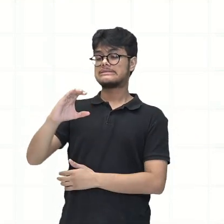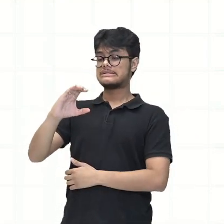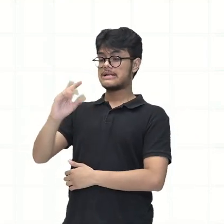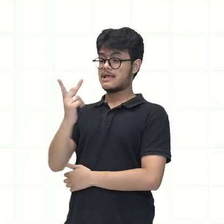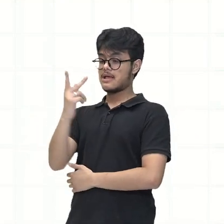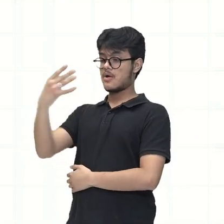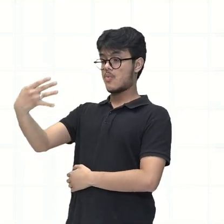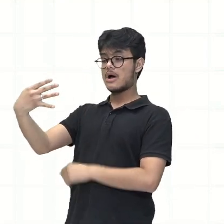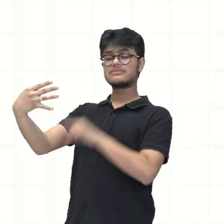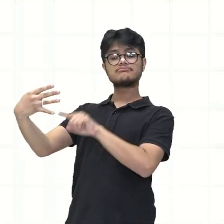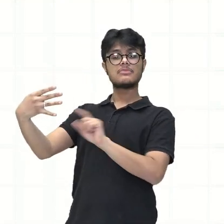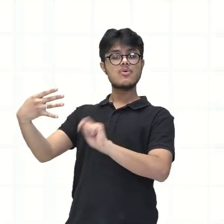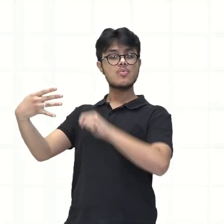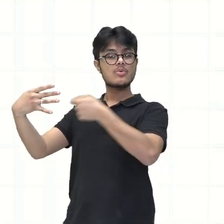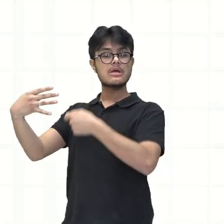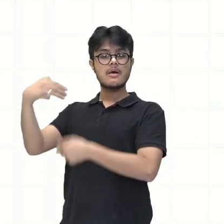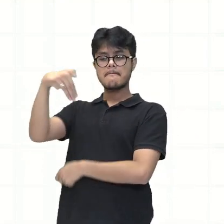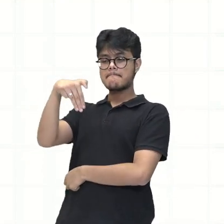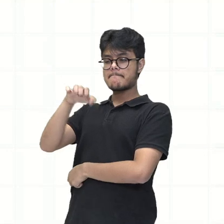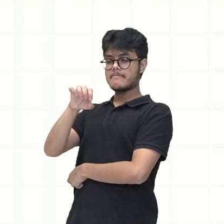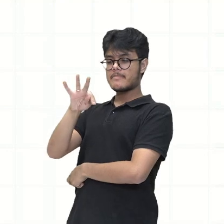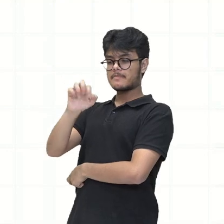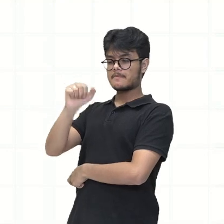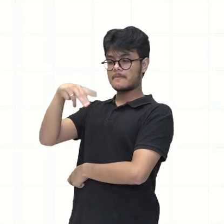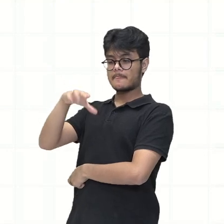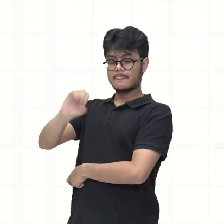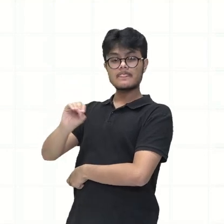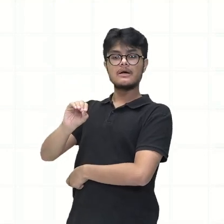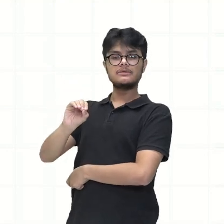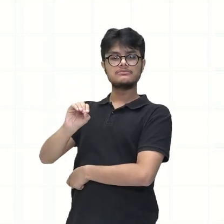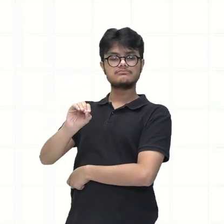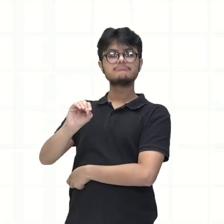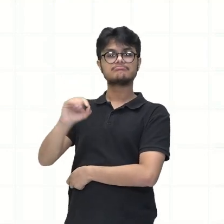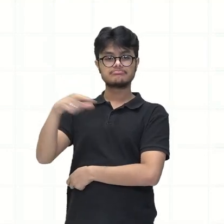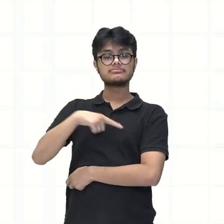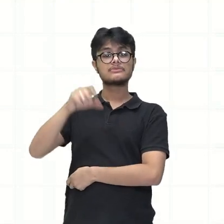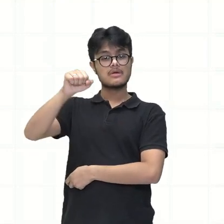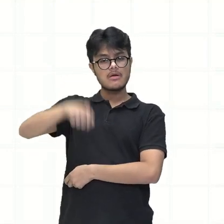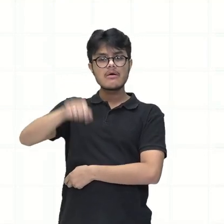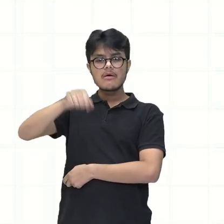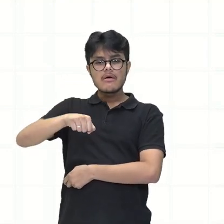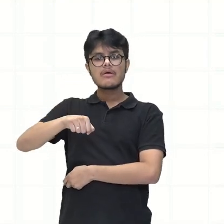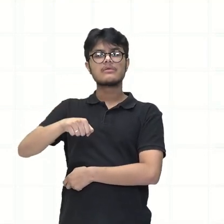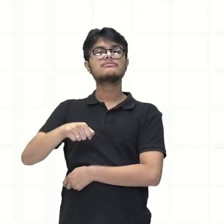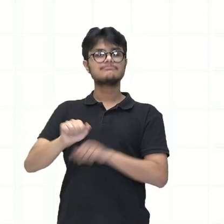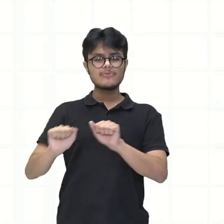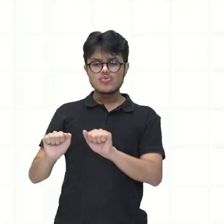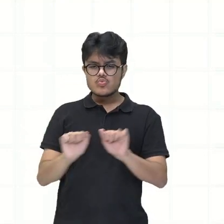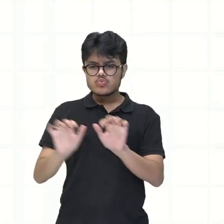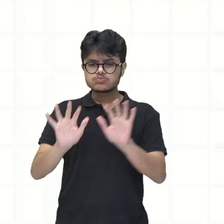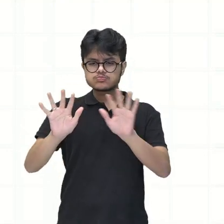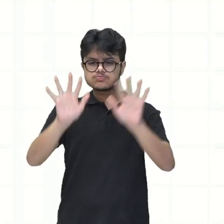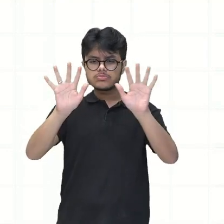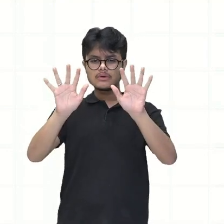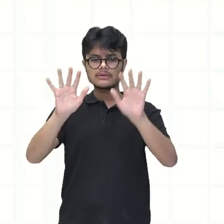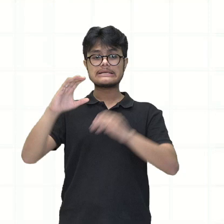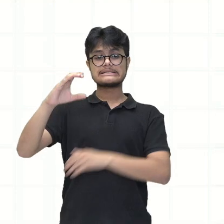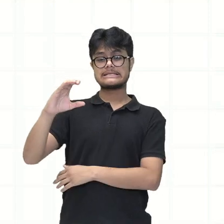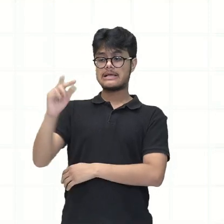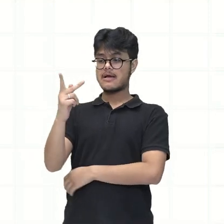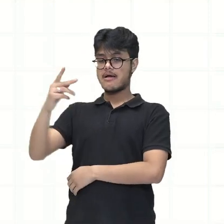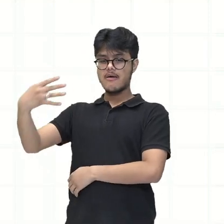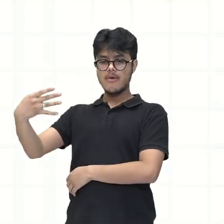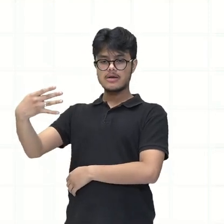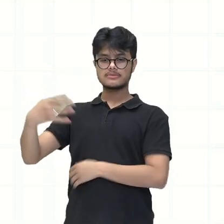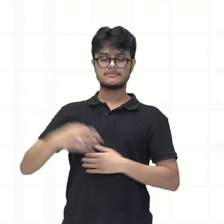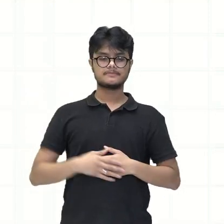CH4, tem em grande quantidade na sua composição, certo? E